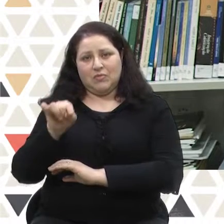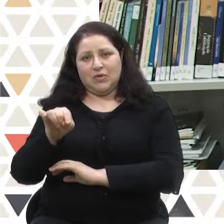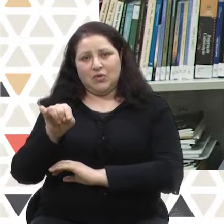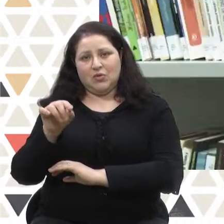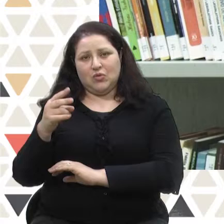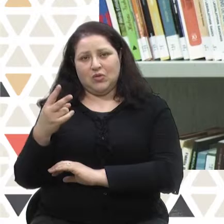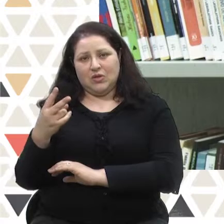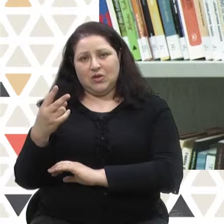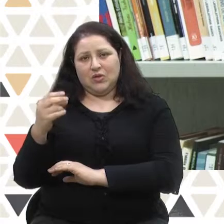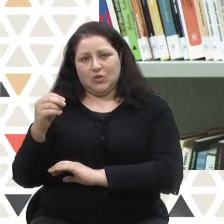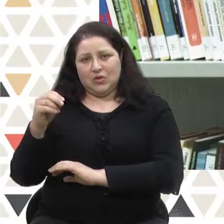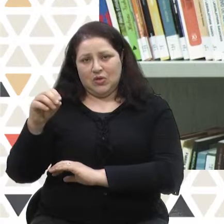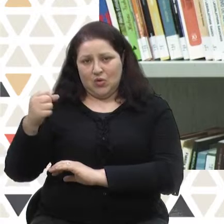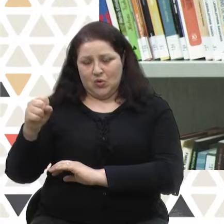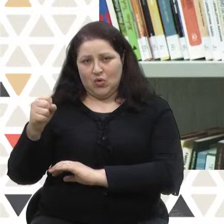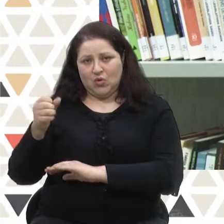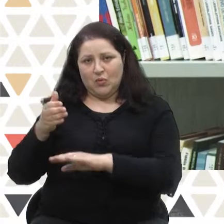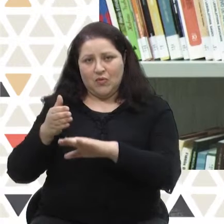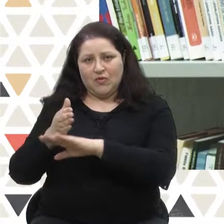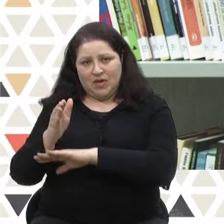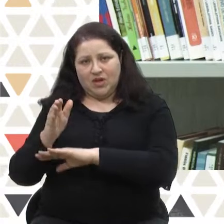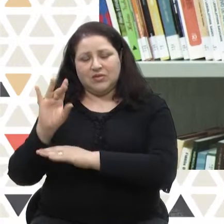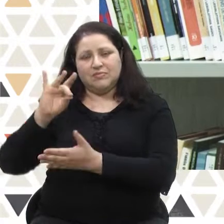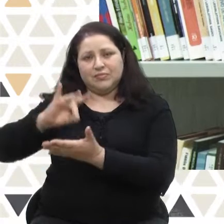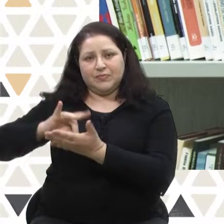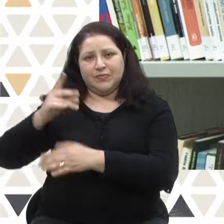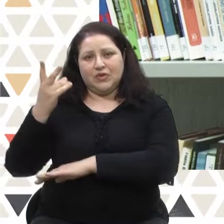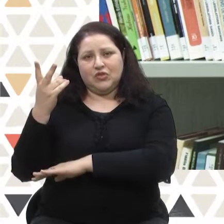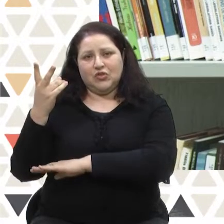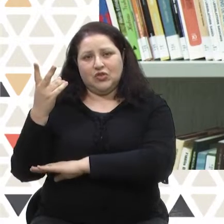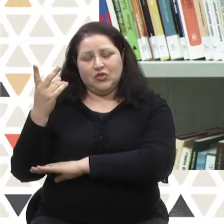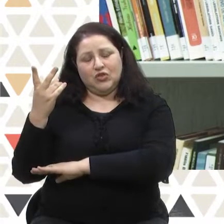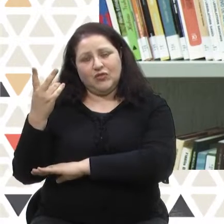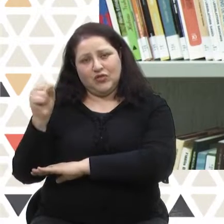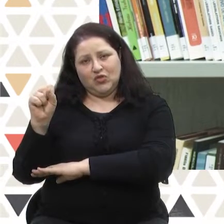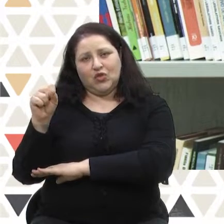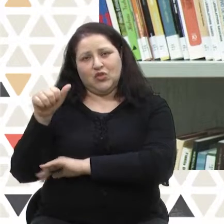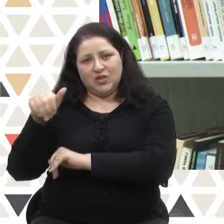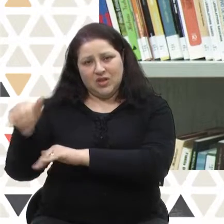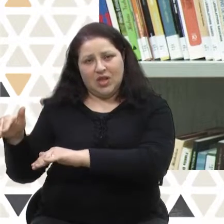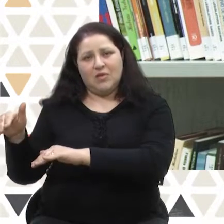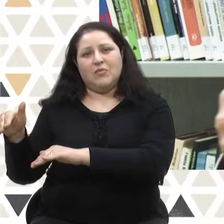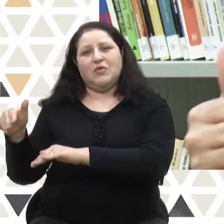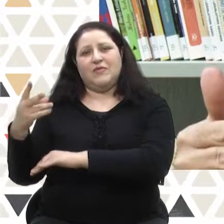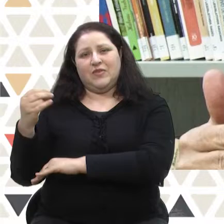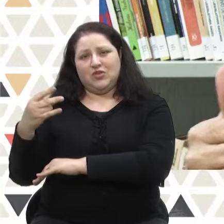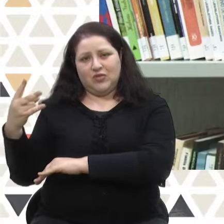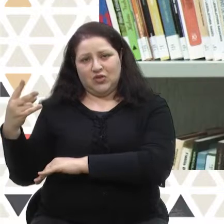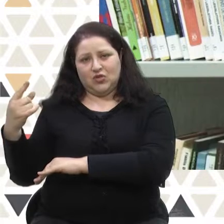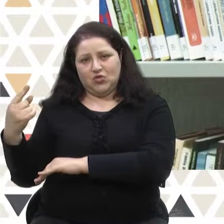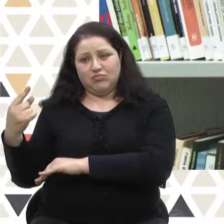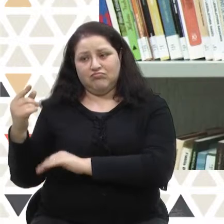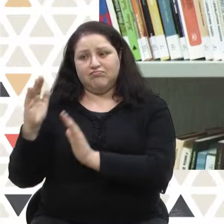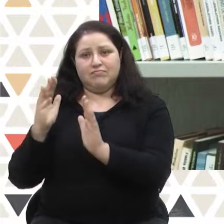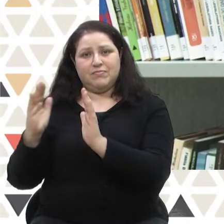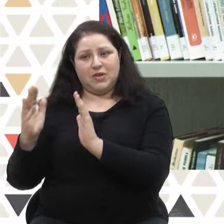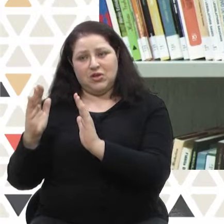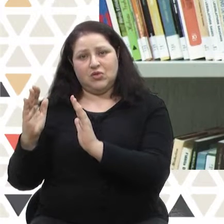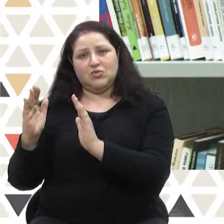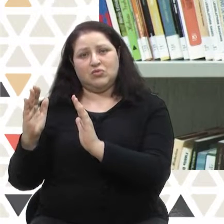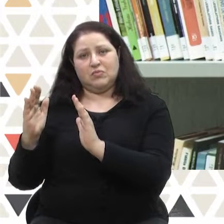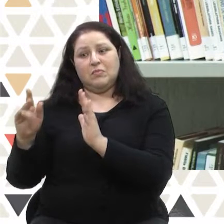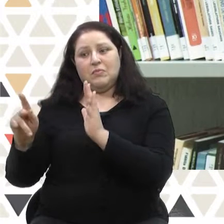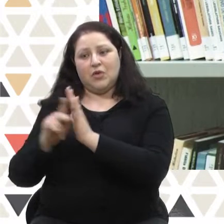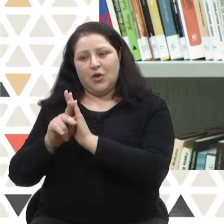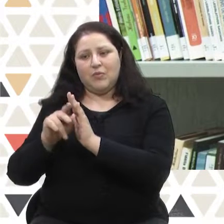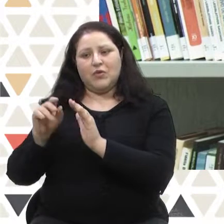14.208, que foi aprovada e promulgada no dia 28 de setembro de 2021, portanto, dentro ainda do período